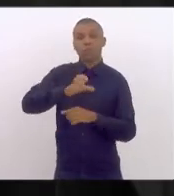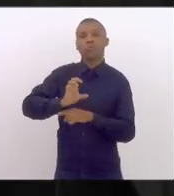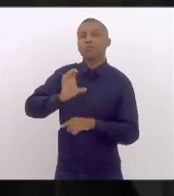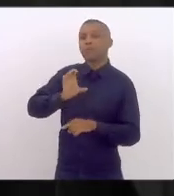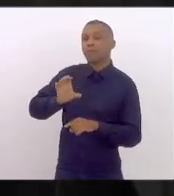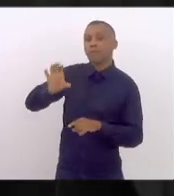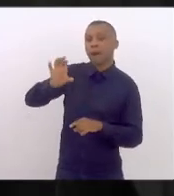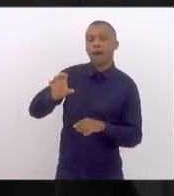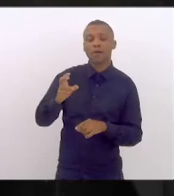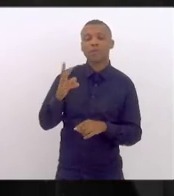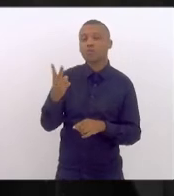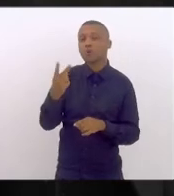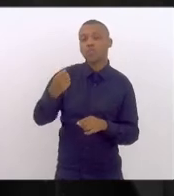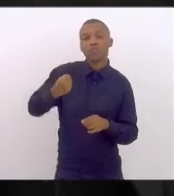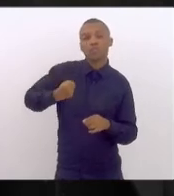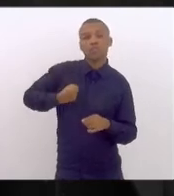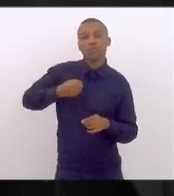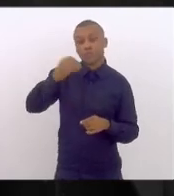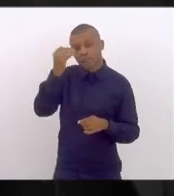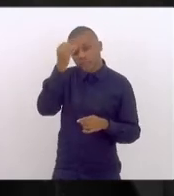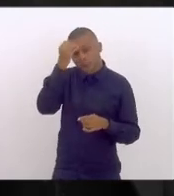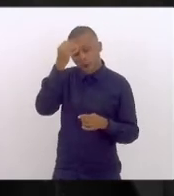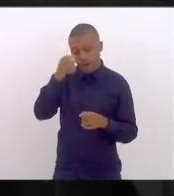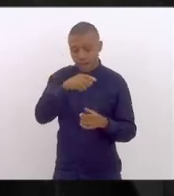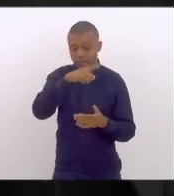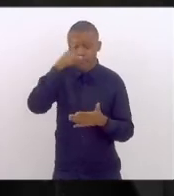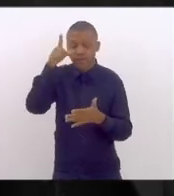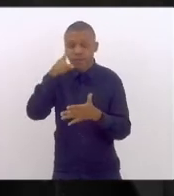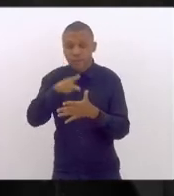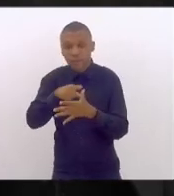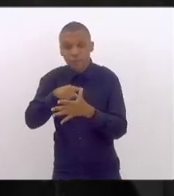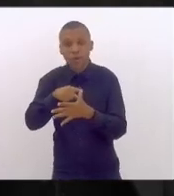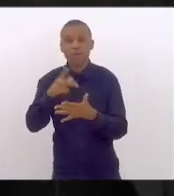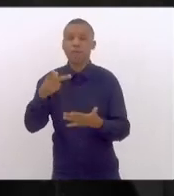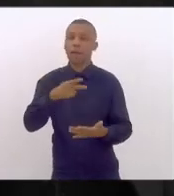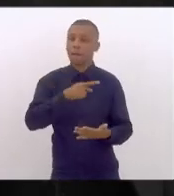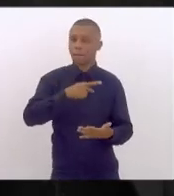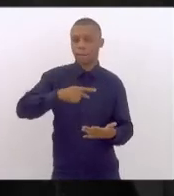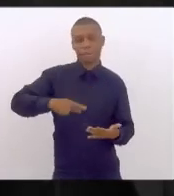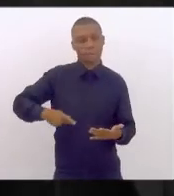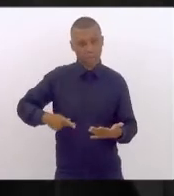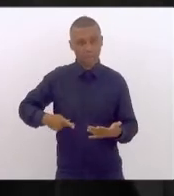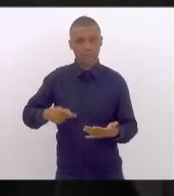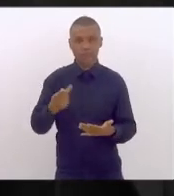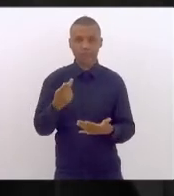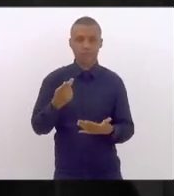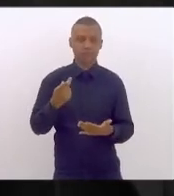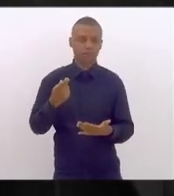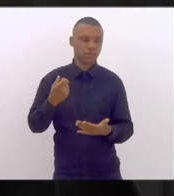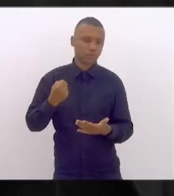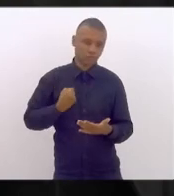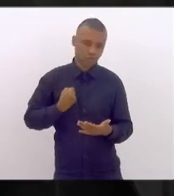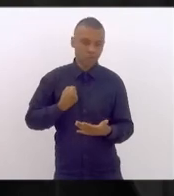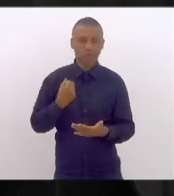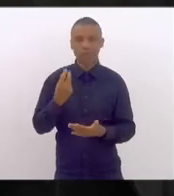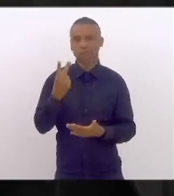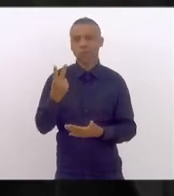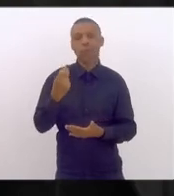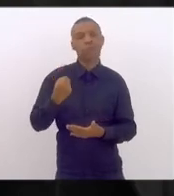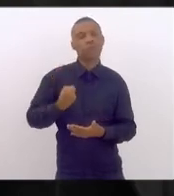dois números e depois vota para Presidente da República dois